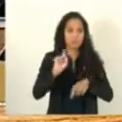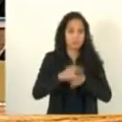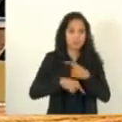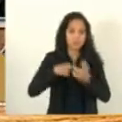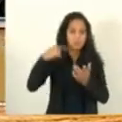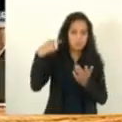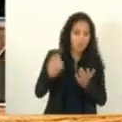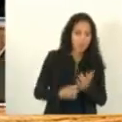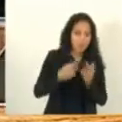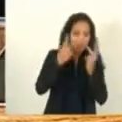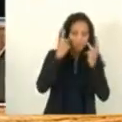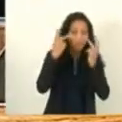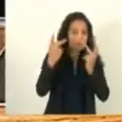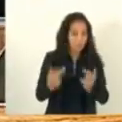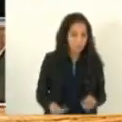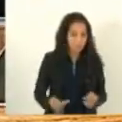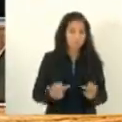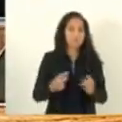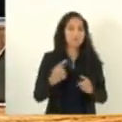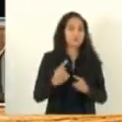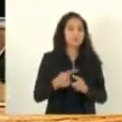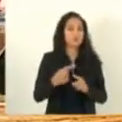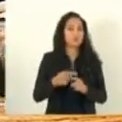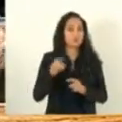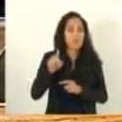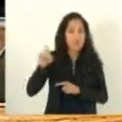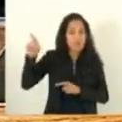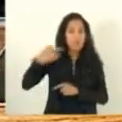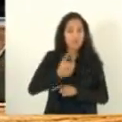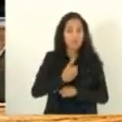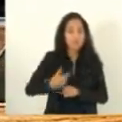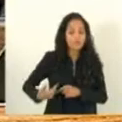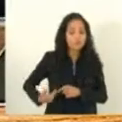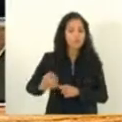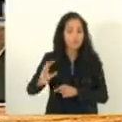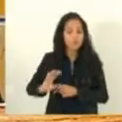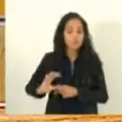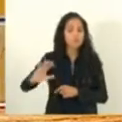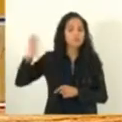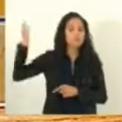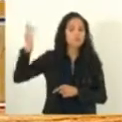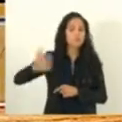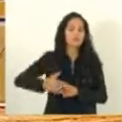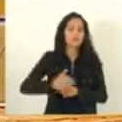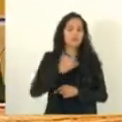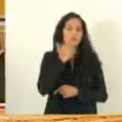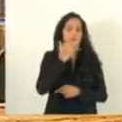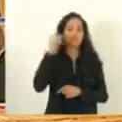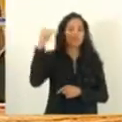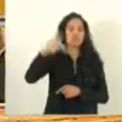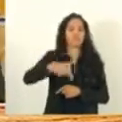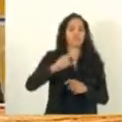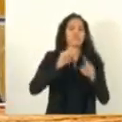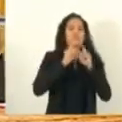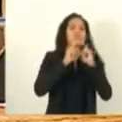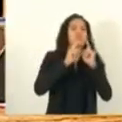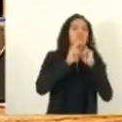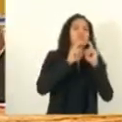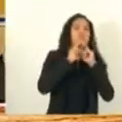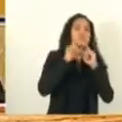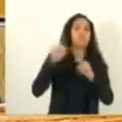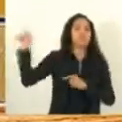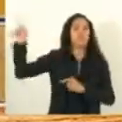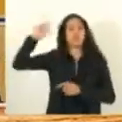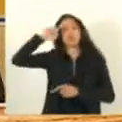visita, porque as coisas se resolvem no governo. Não adianta querer resolver aqui, porque se vier a ordem de